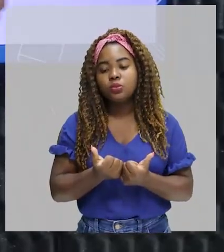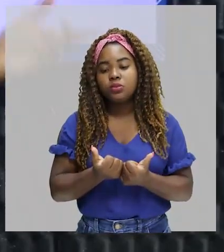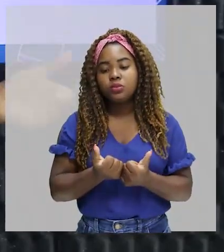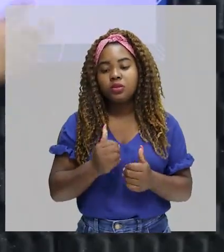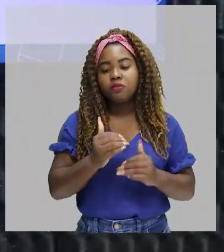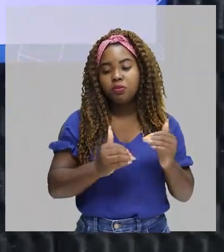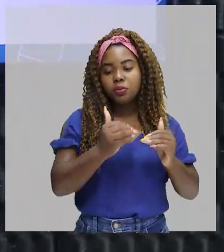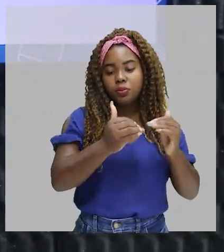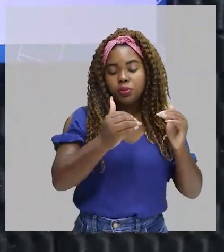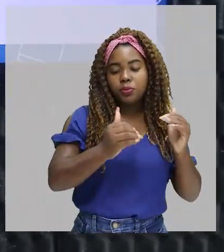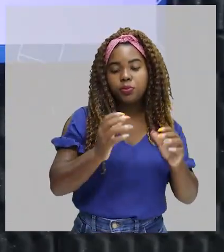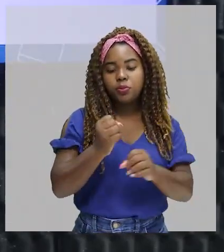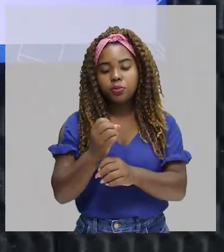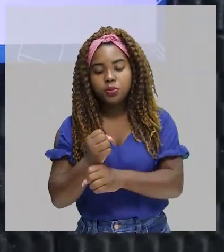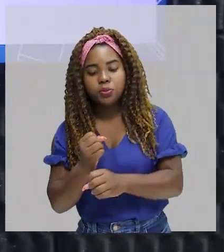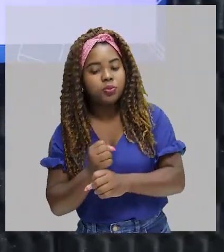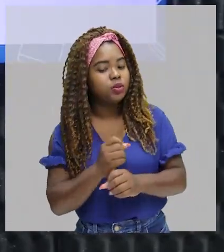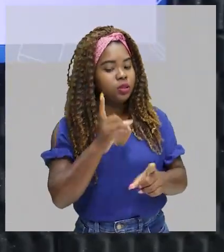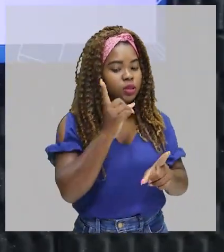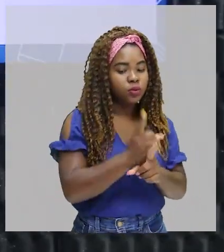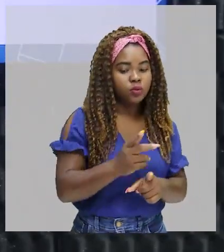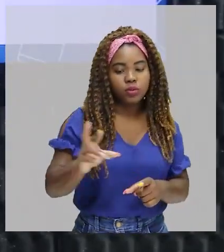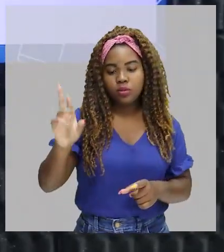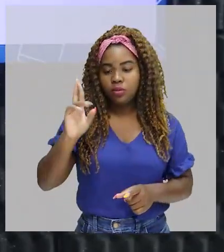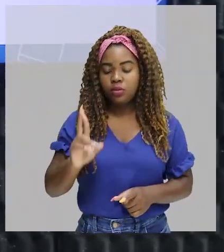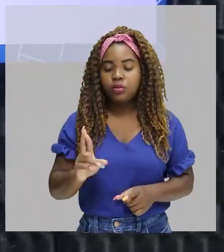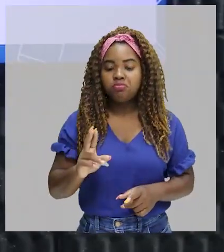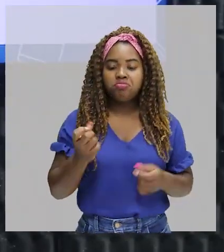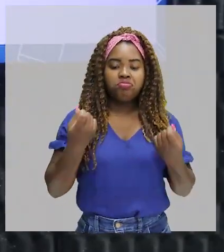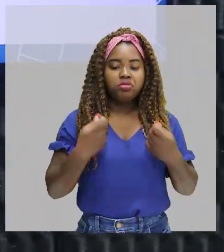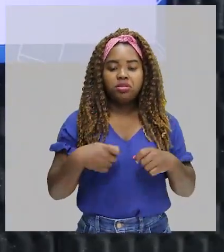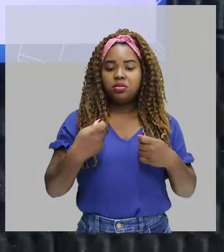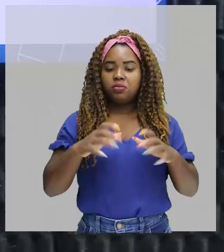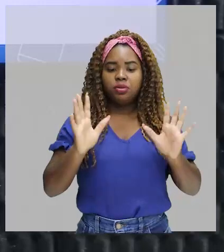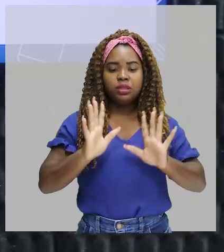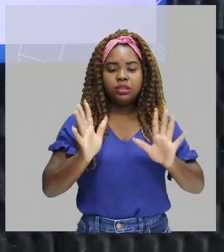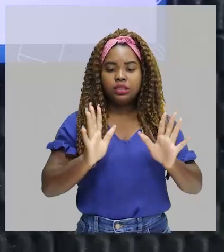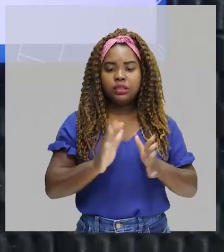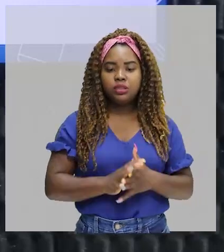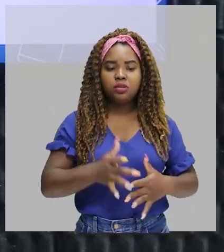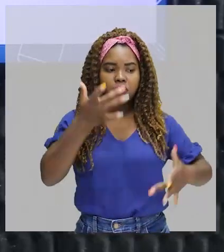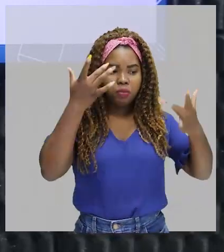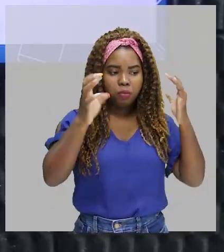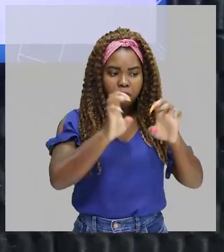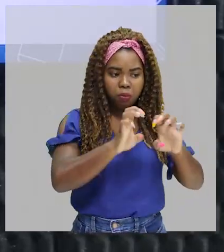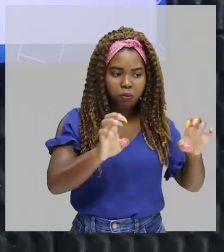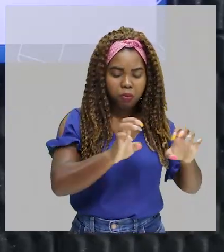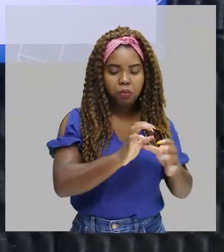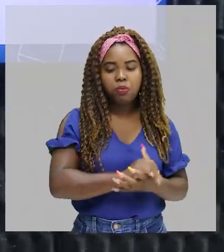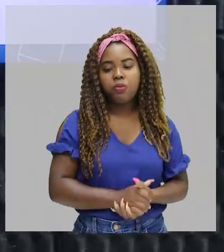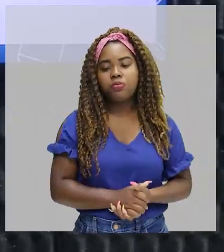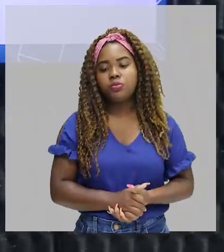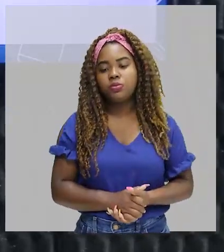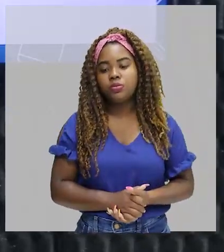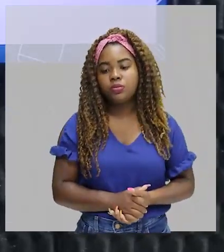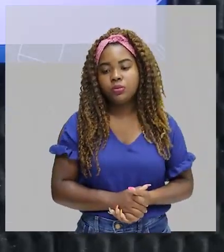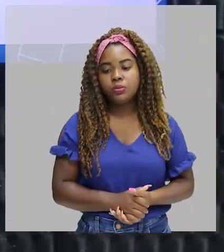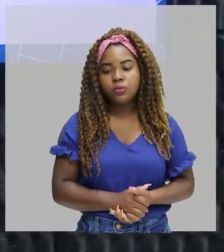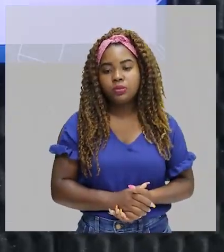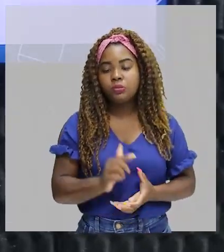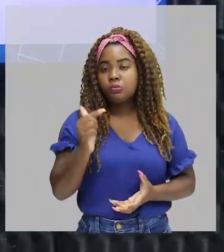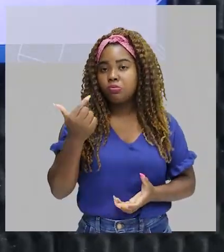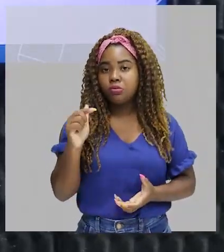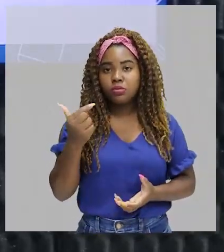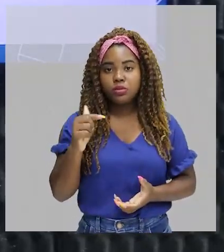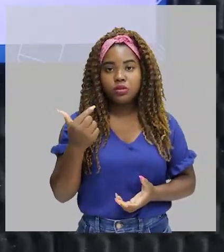vamos desenvolvendo até descobrir o valor da razão sem precisar escrever naquele formato lá. Volto a te repetir, não